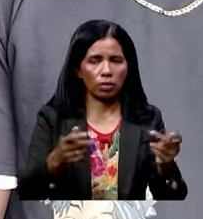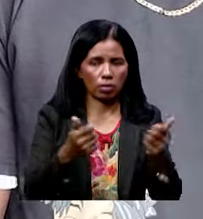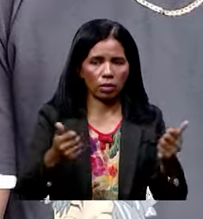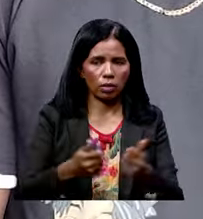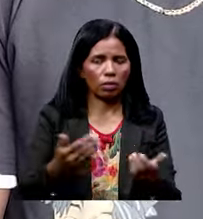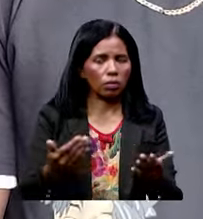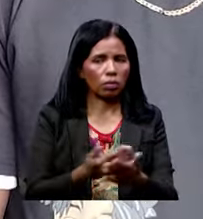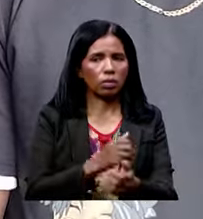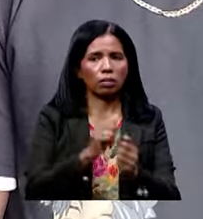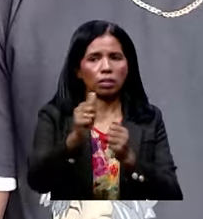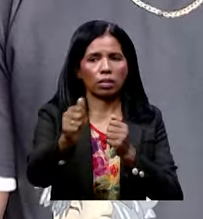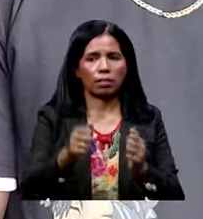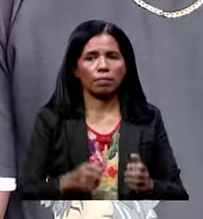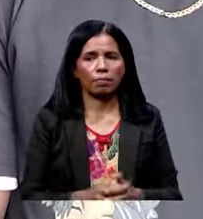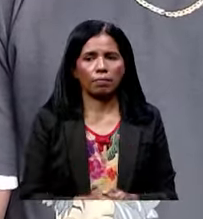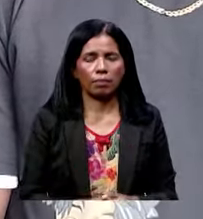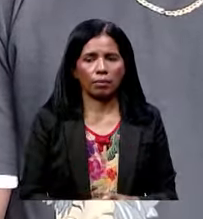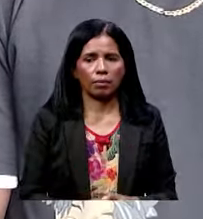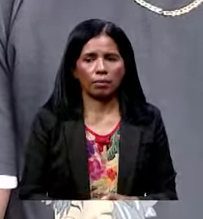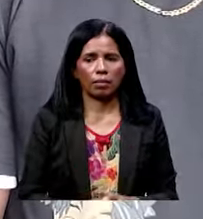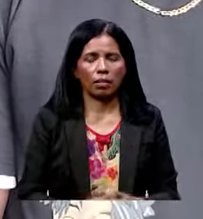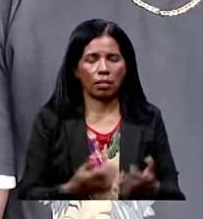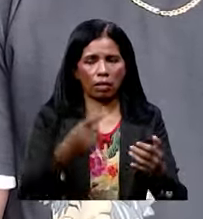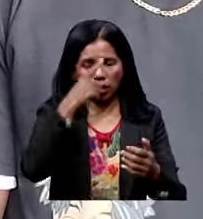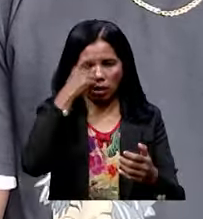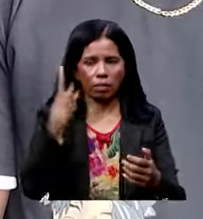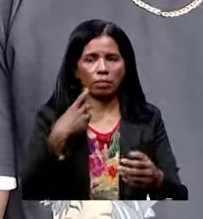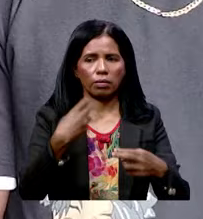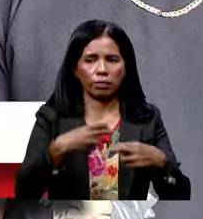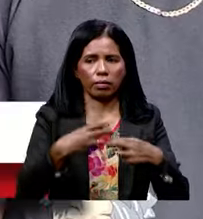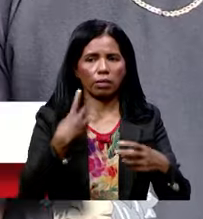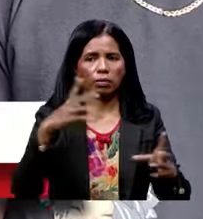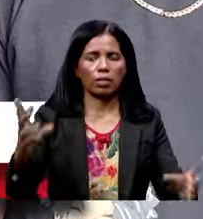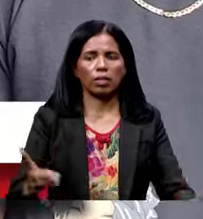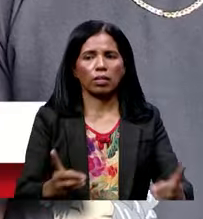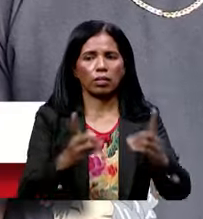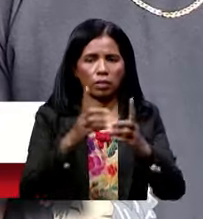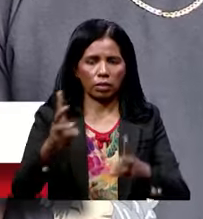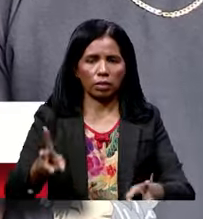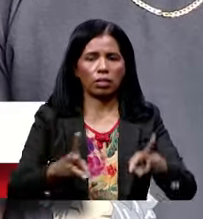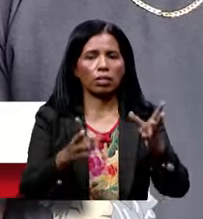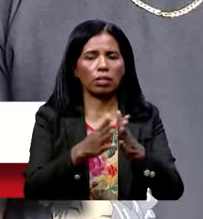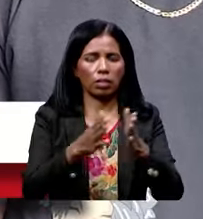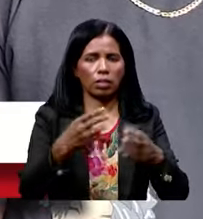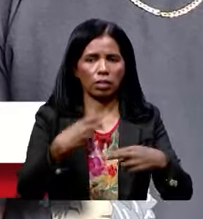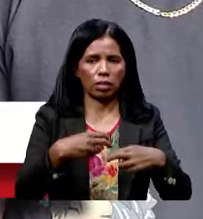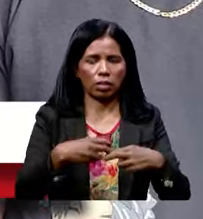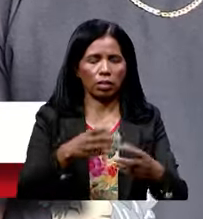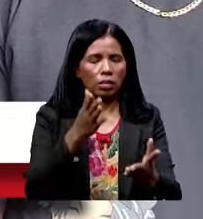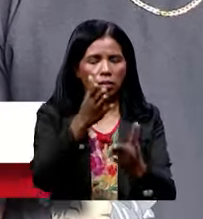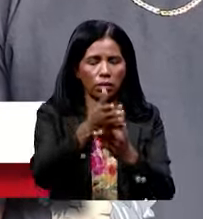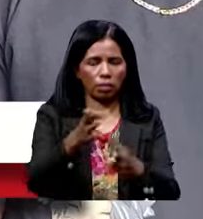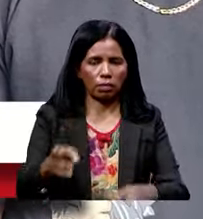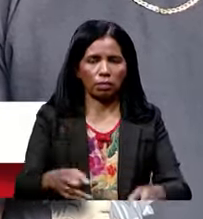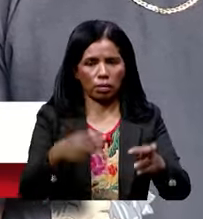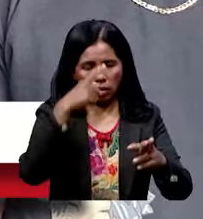lava, e o posto administrativo antigo. O razão que ataca a dificuldade neve a minha soro, estrada a no akat limata tamba